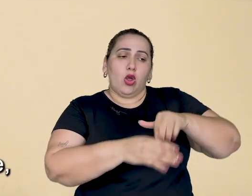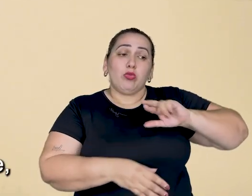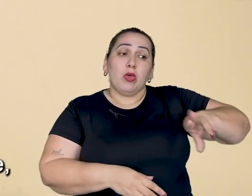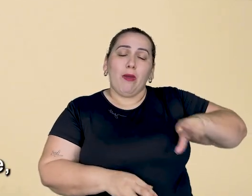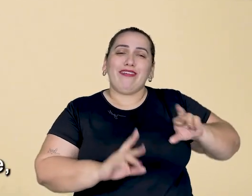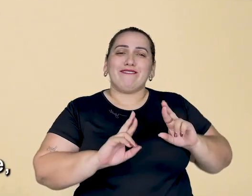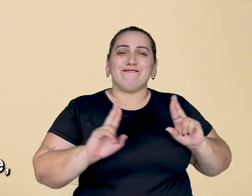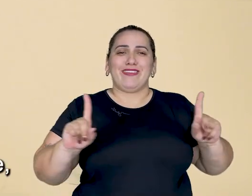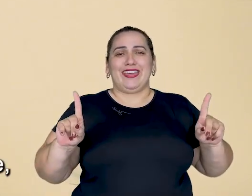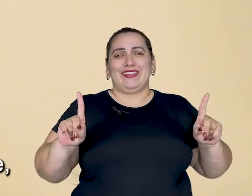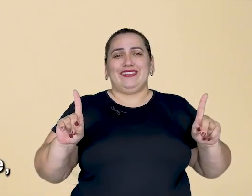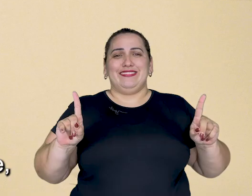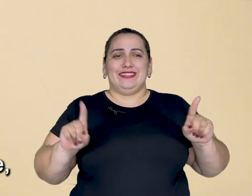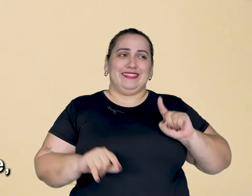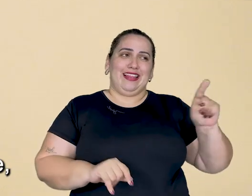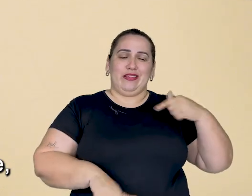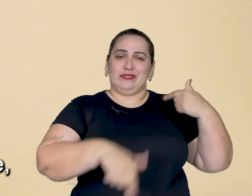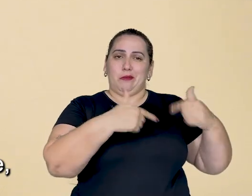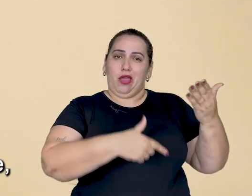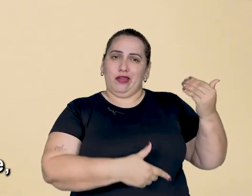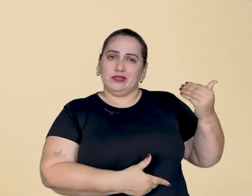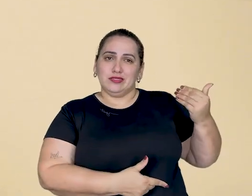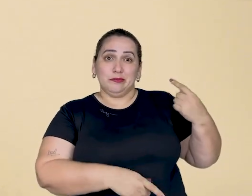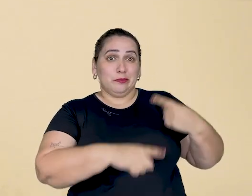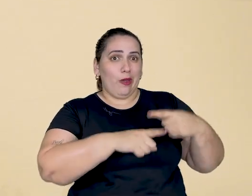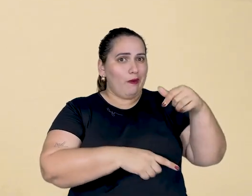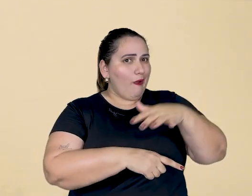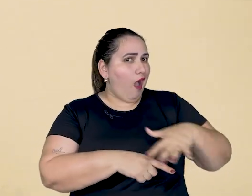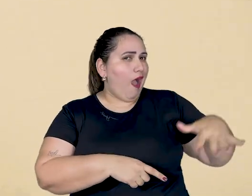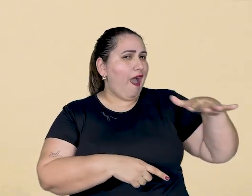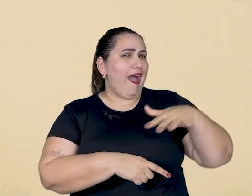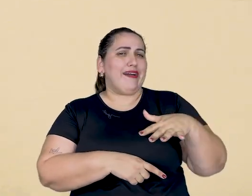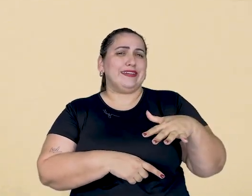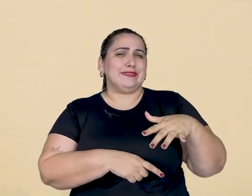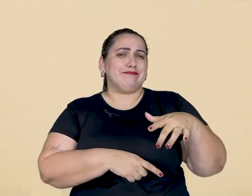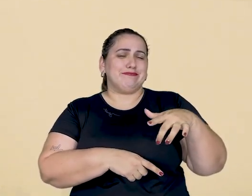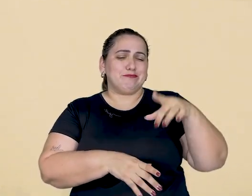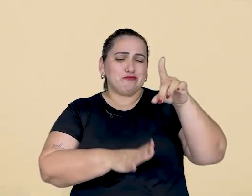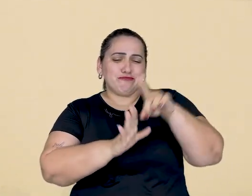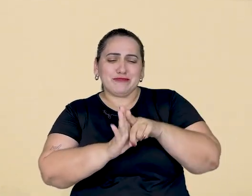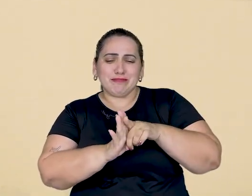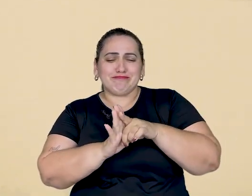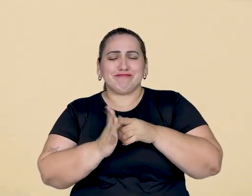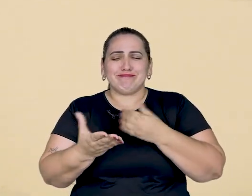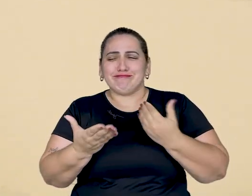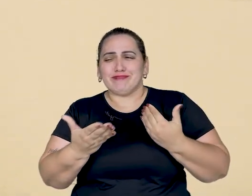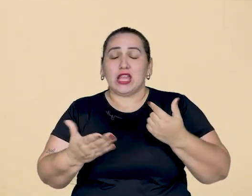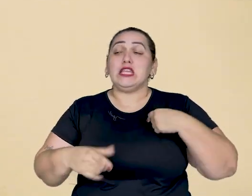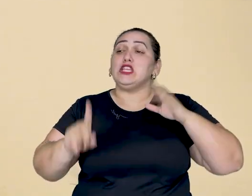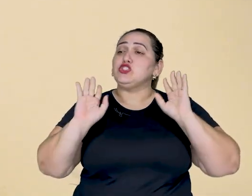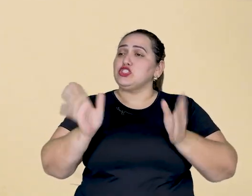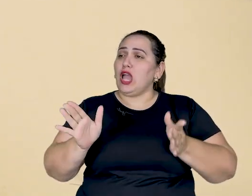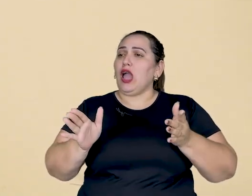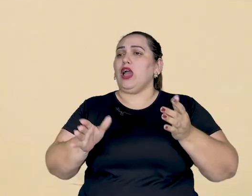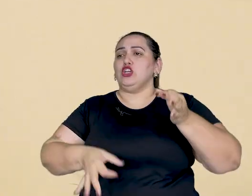Com o direito eleitoral não é tão diferente, porque assim, acaba sendo apenas mais um ramo do